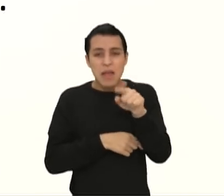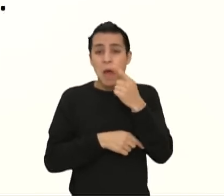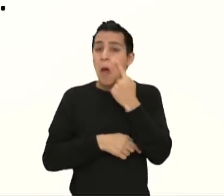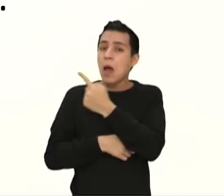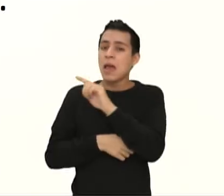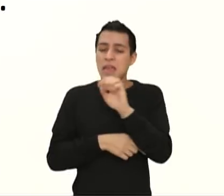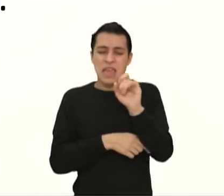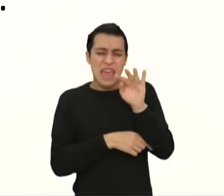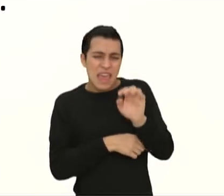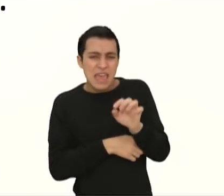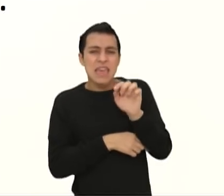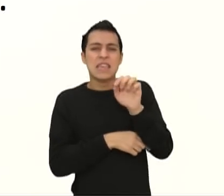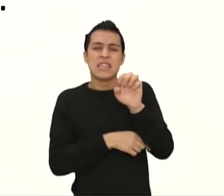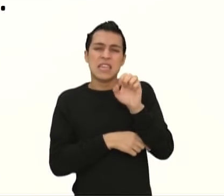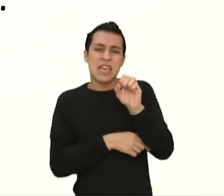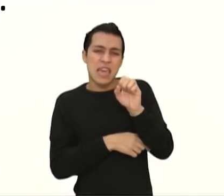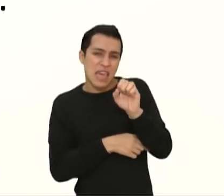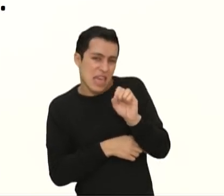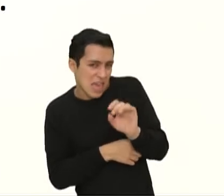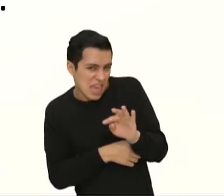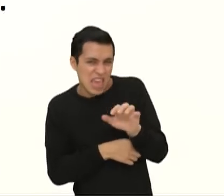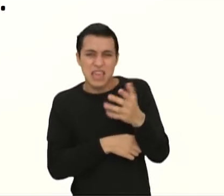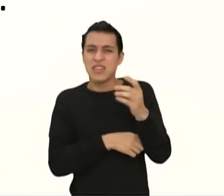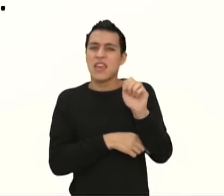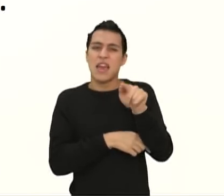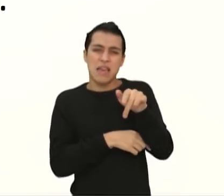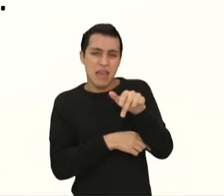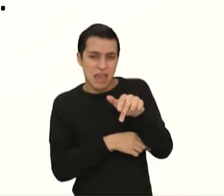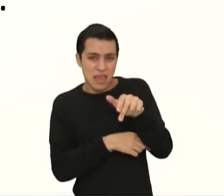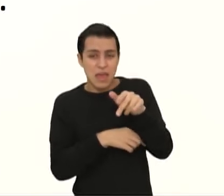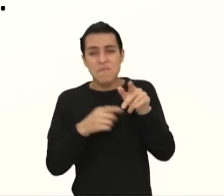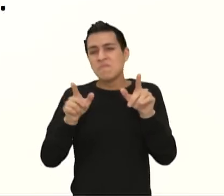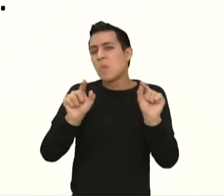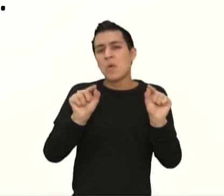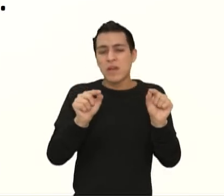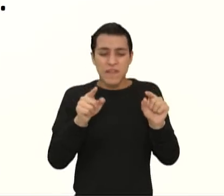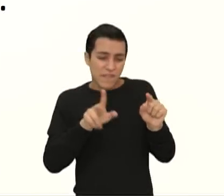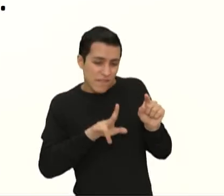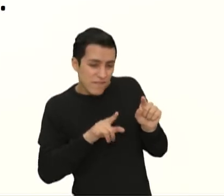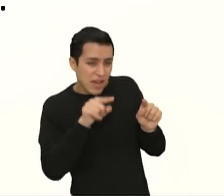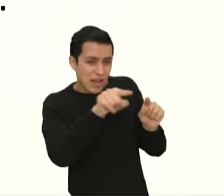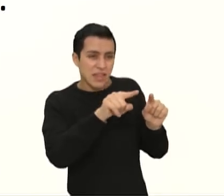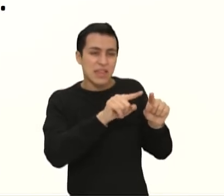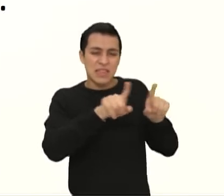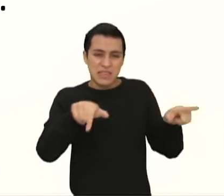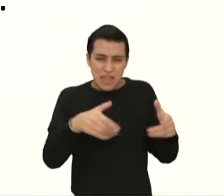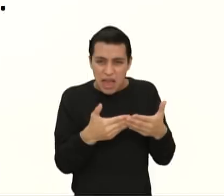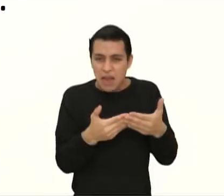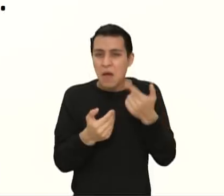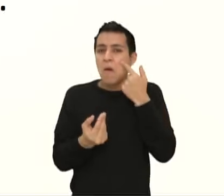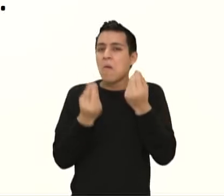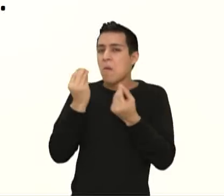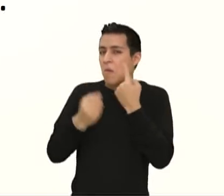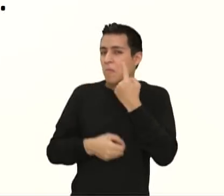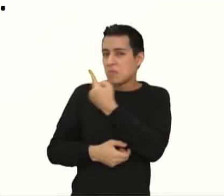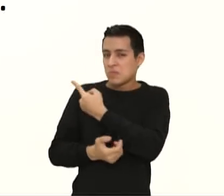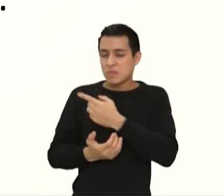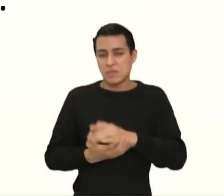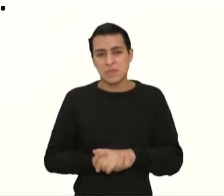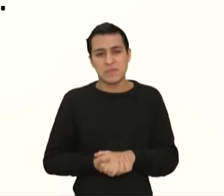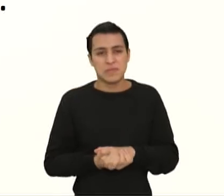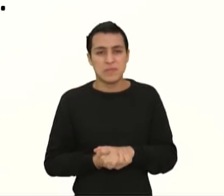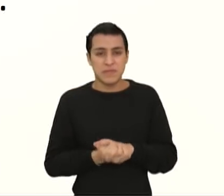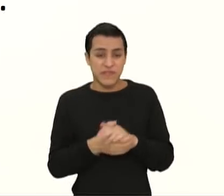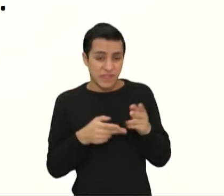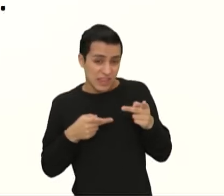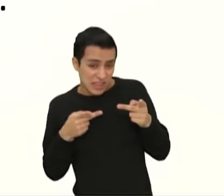esta, isto. Dirija-se àquela sala, dirija-se a esta sala. Visite aquela